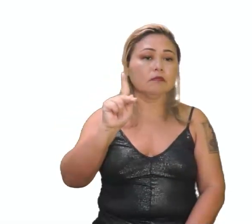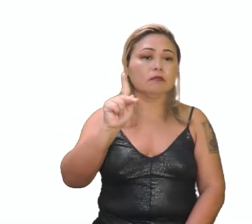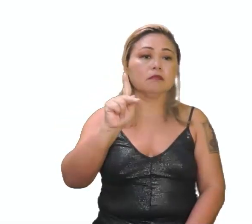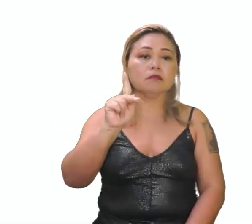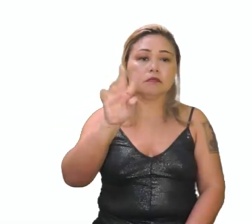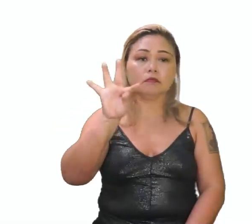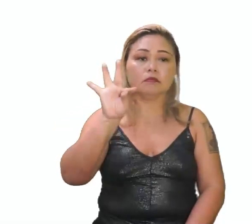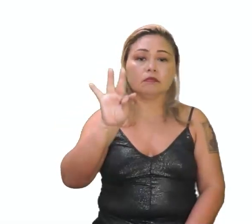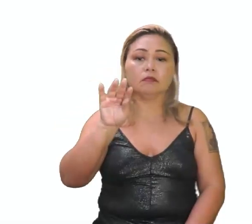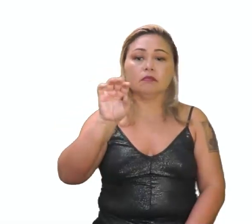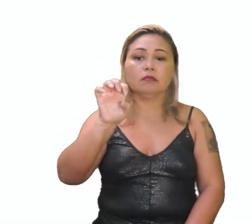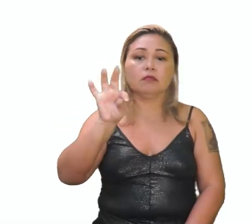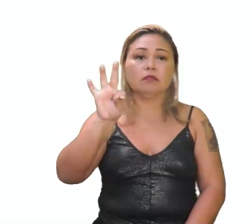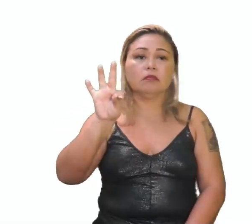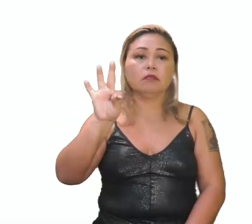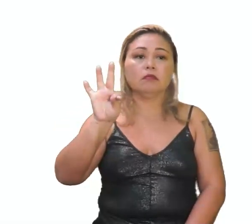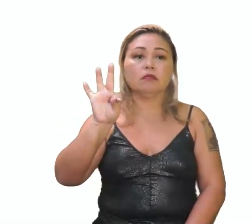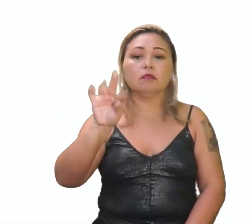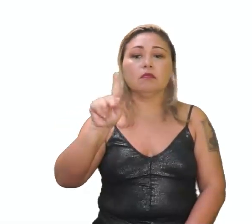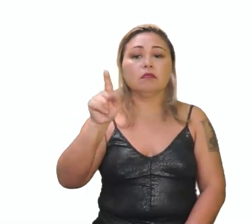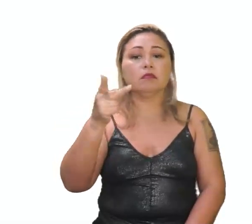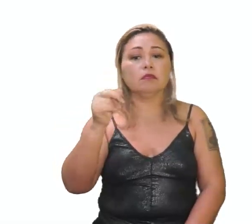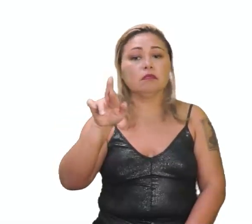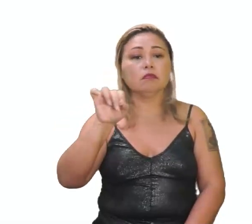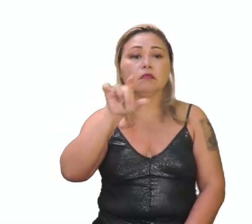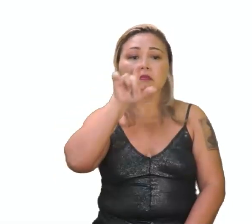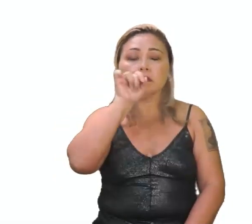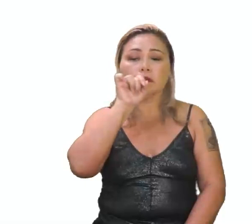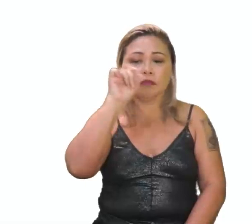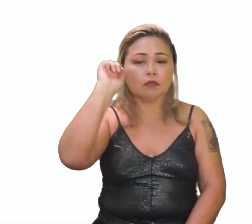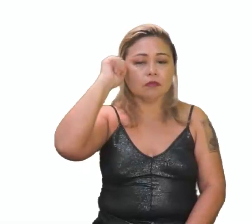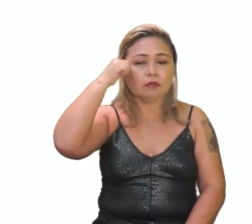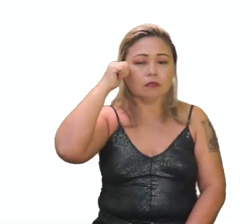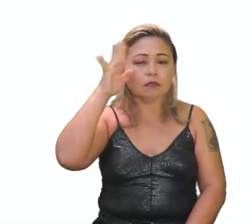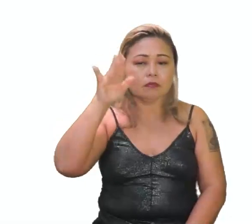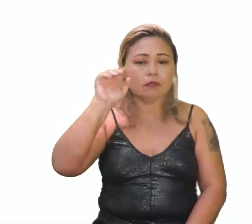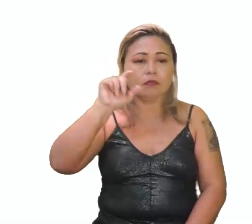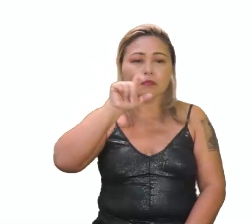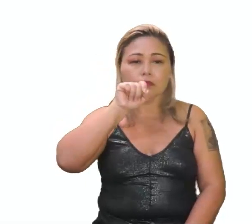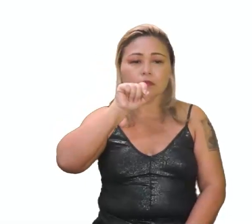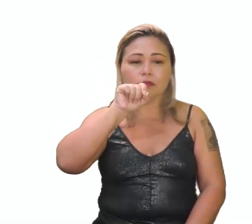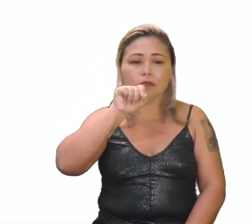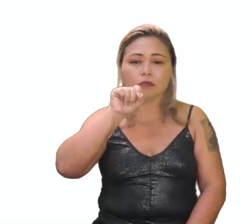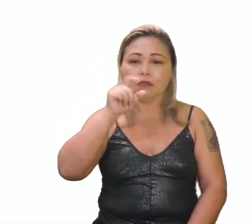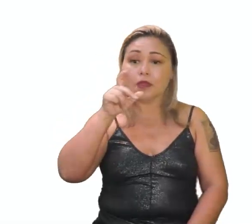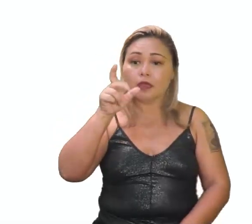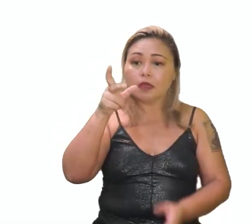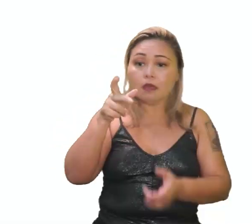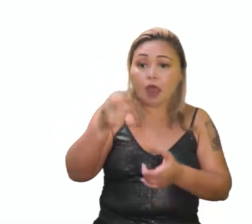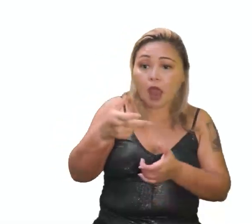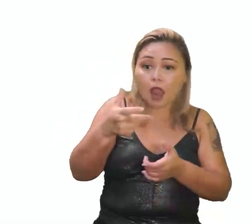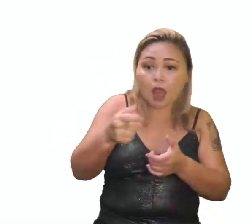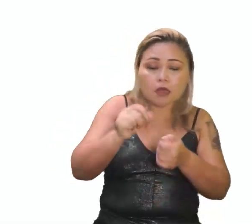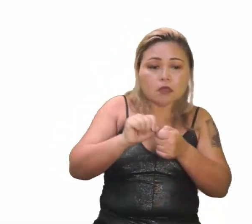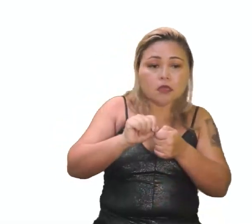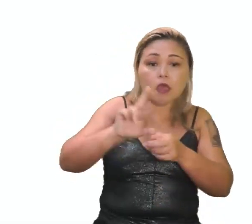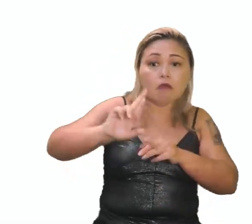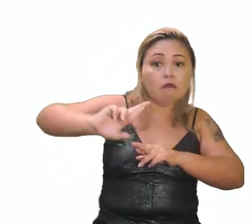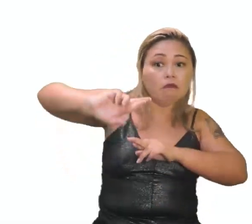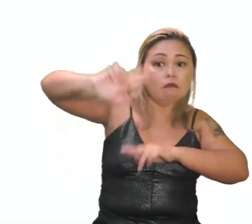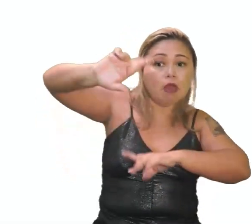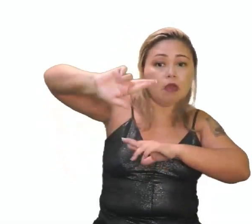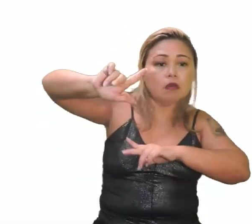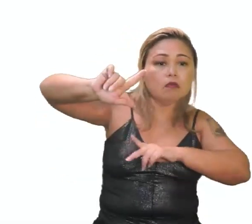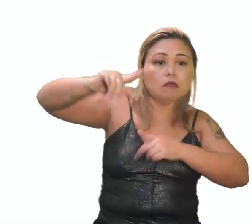prof? Tentilhões. E nós temos aqui alicates diferentes, certo? Esses alicates